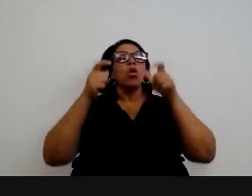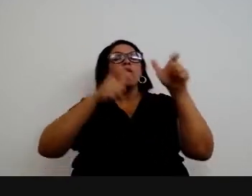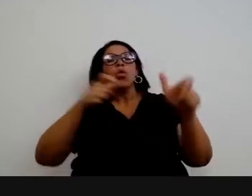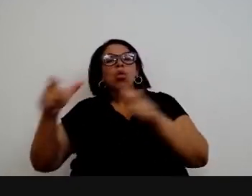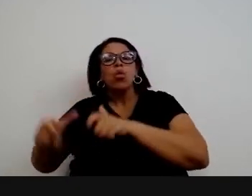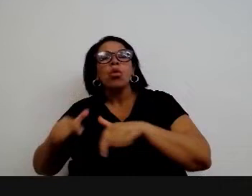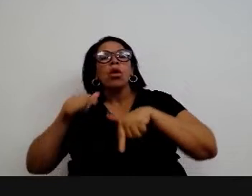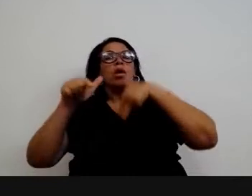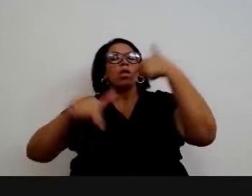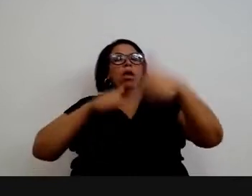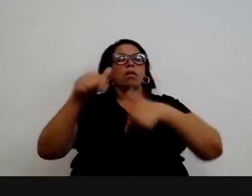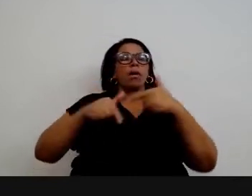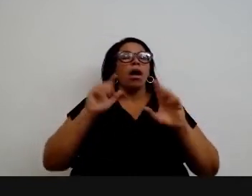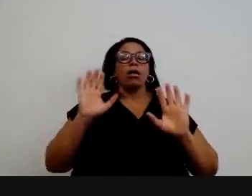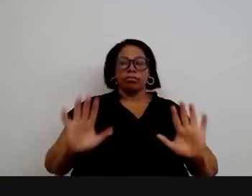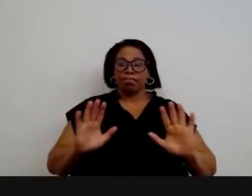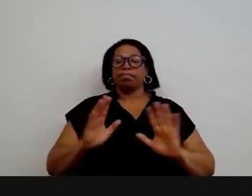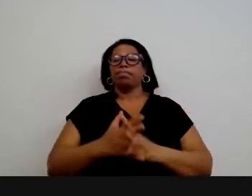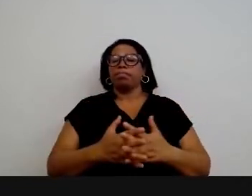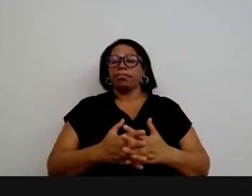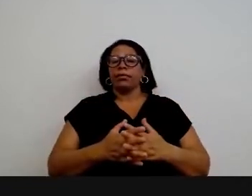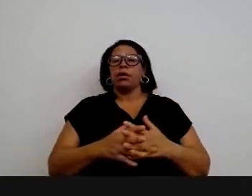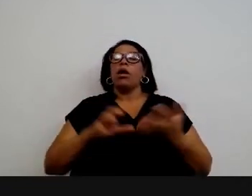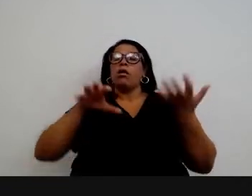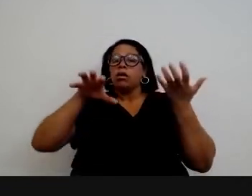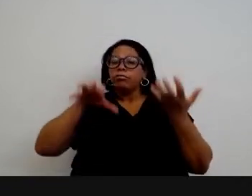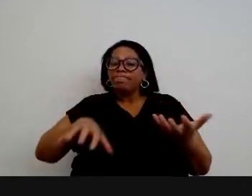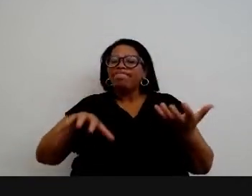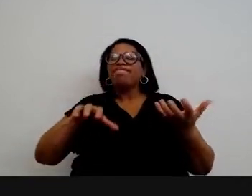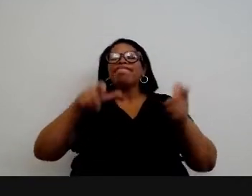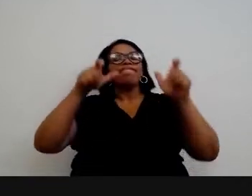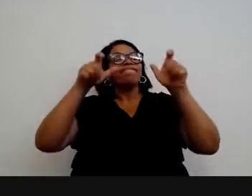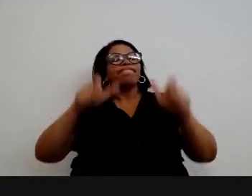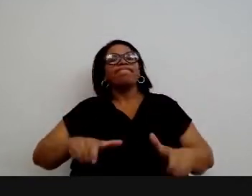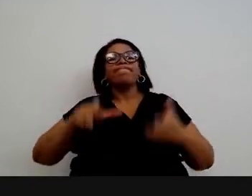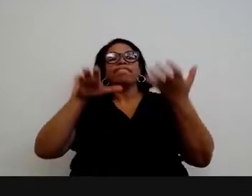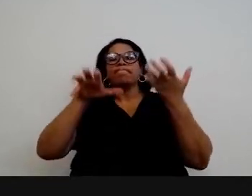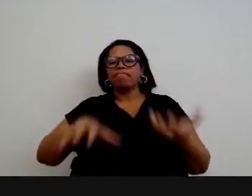relações profissionais. Quer dizer, um parlamento